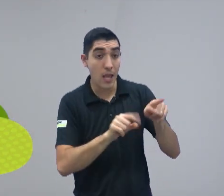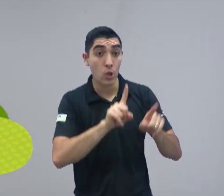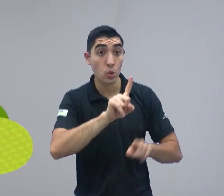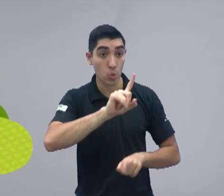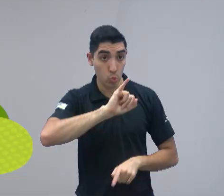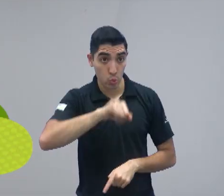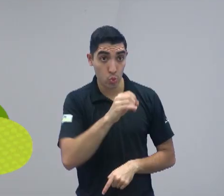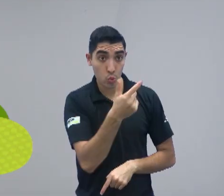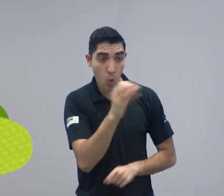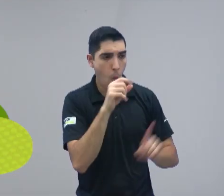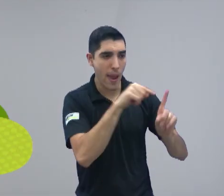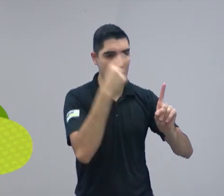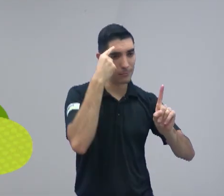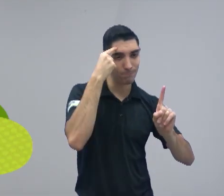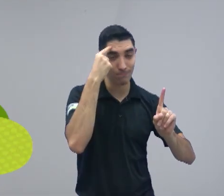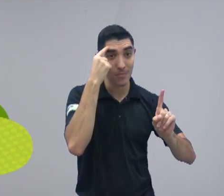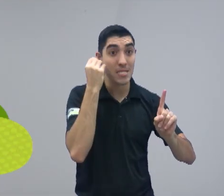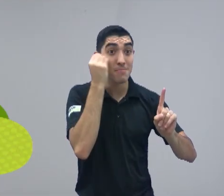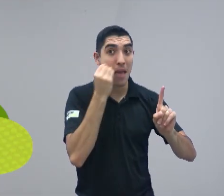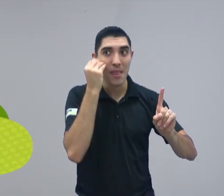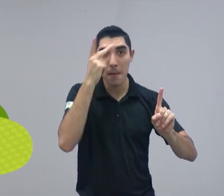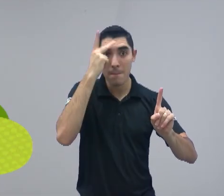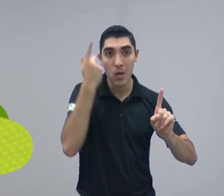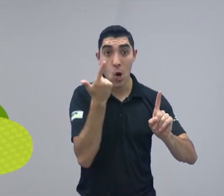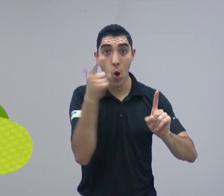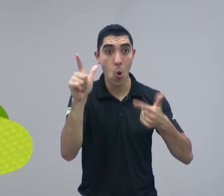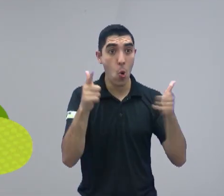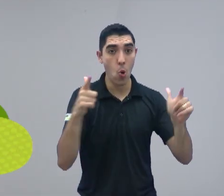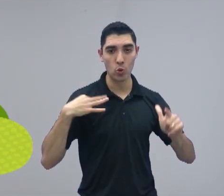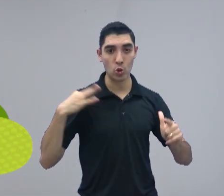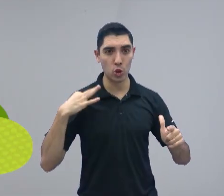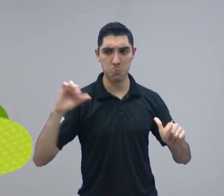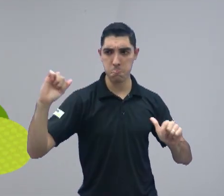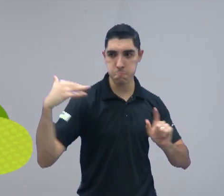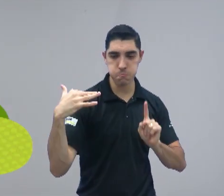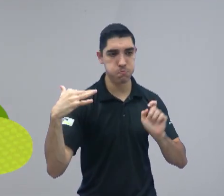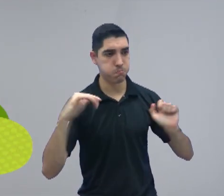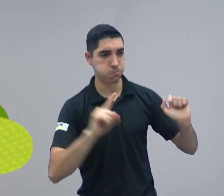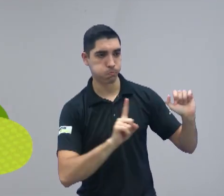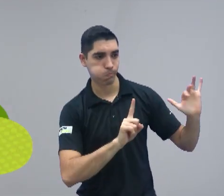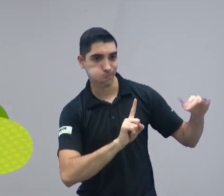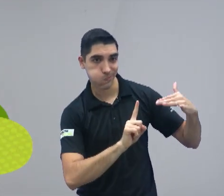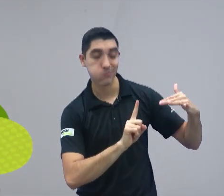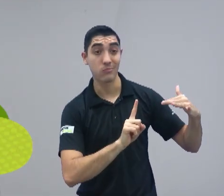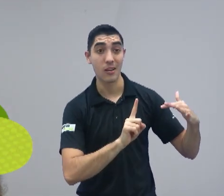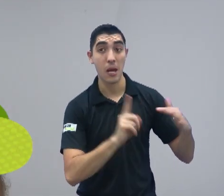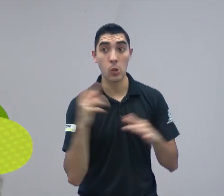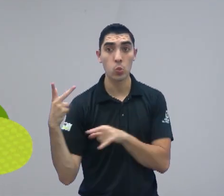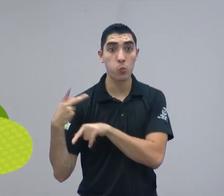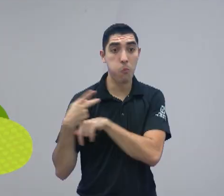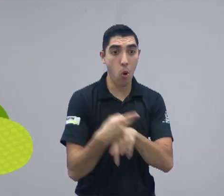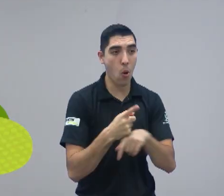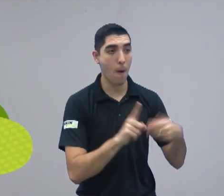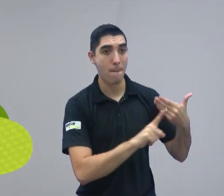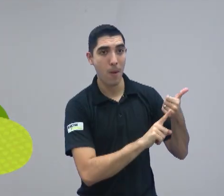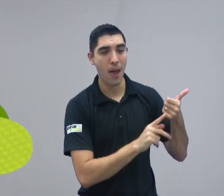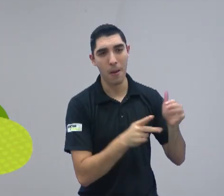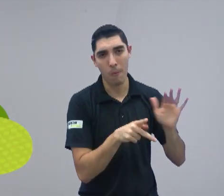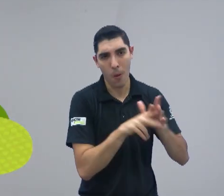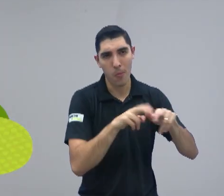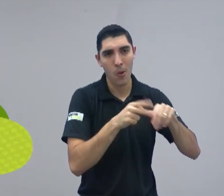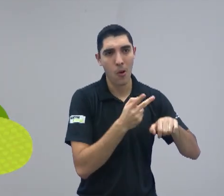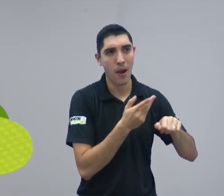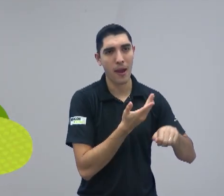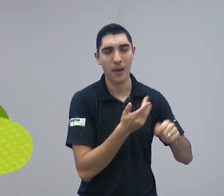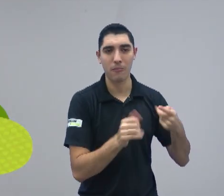do cenário. Acho que muitas equipes devem ter buscado a contratação dele justamente porque foi o destaque